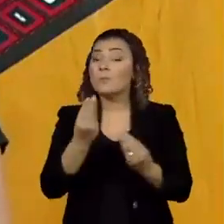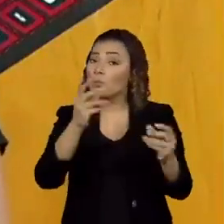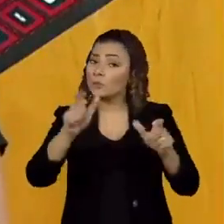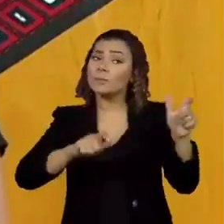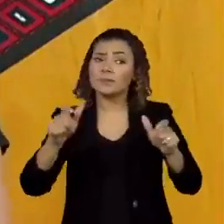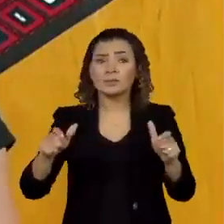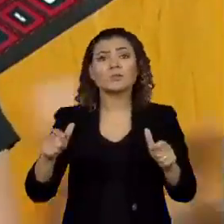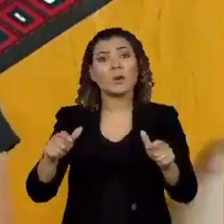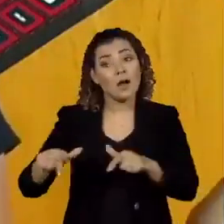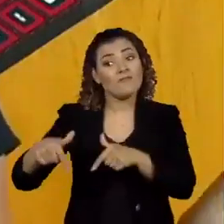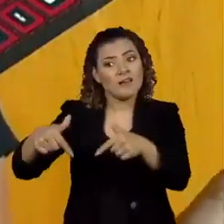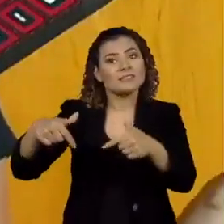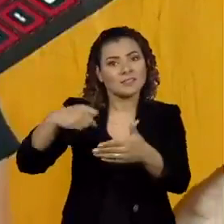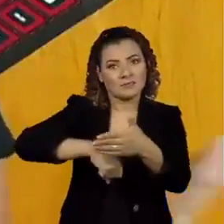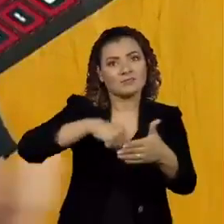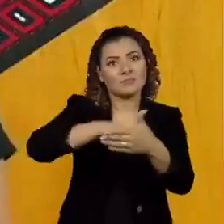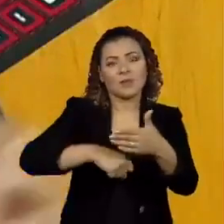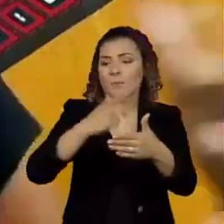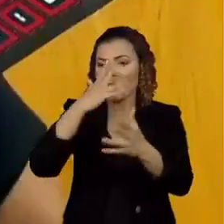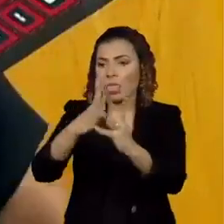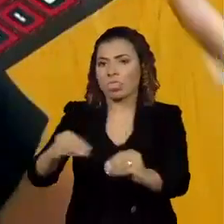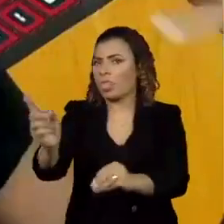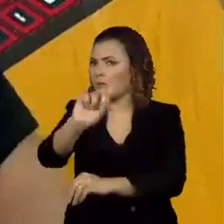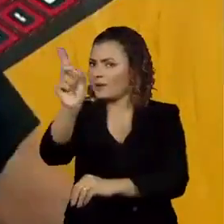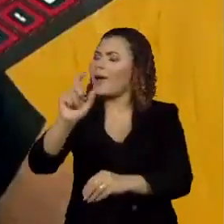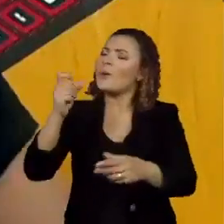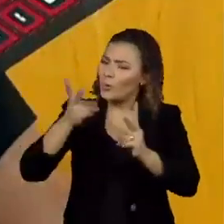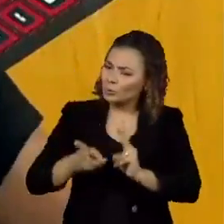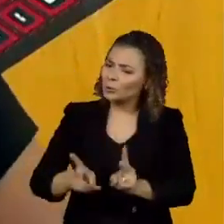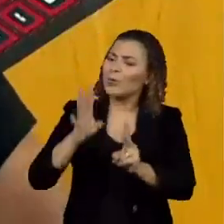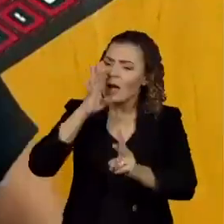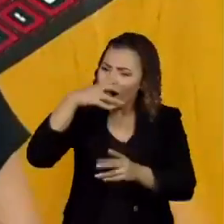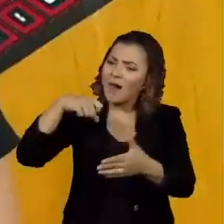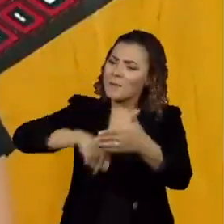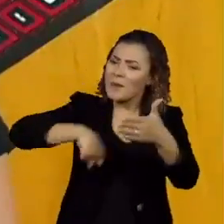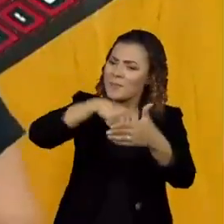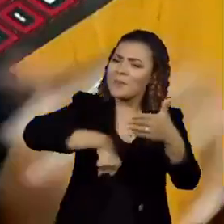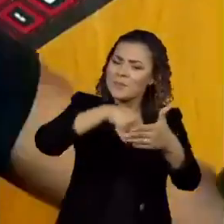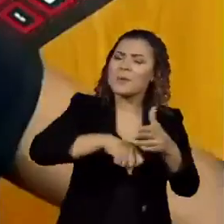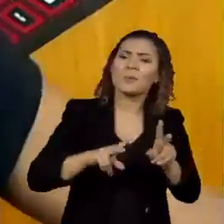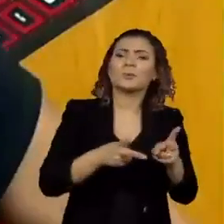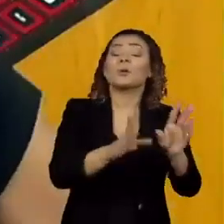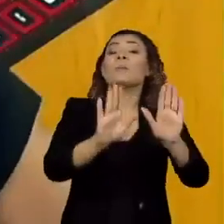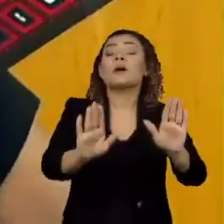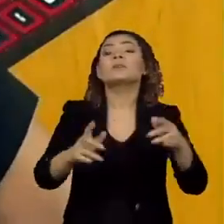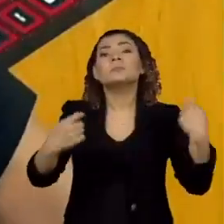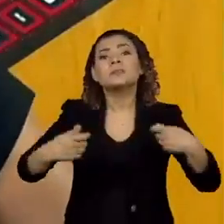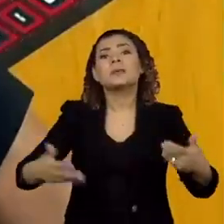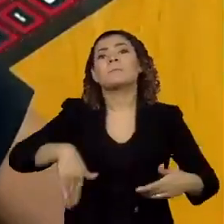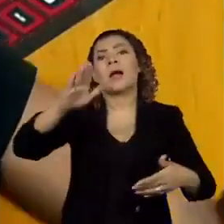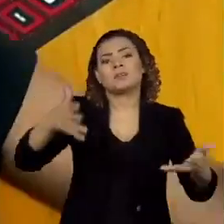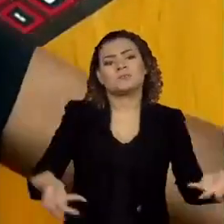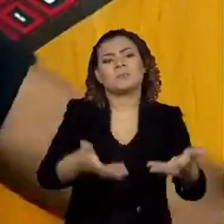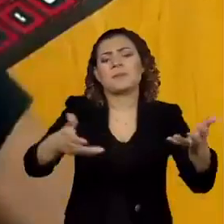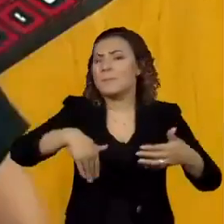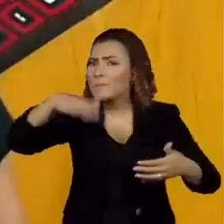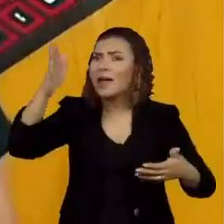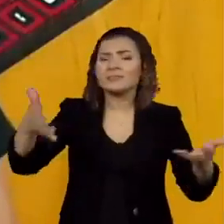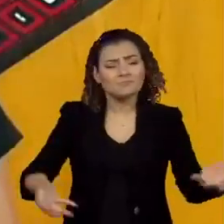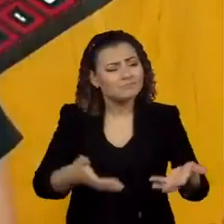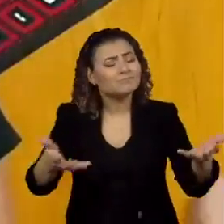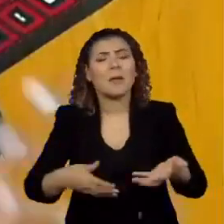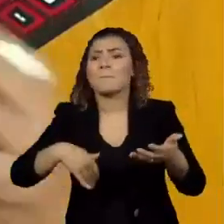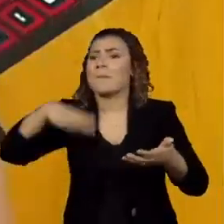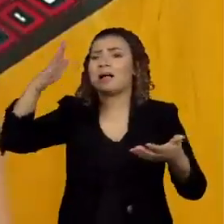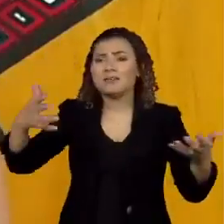Eu sei que tem muita gente fazendo, o ativismo não morreu, muito pelo contrário, ele está bastante aceso, né? Mas ele precisa acender mais, ele precisa